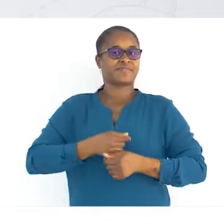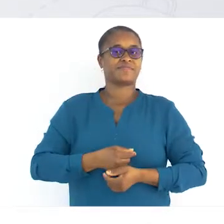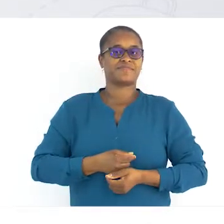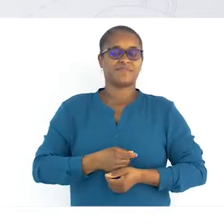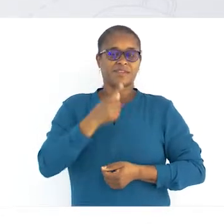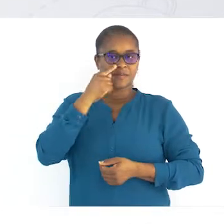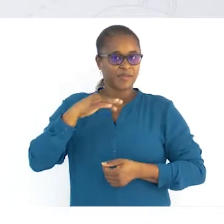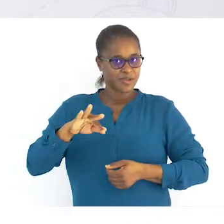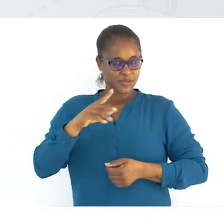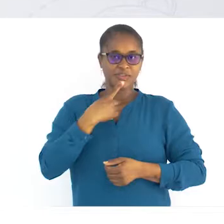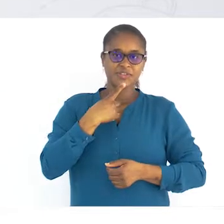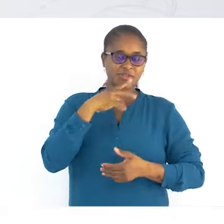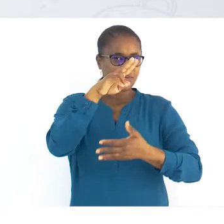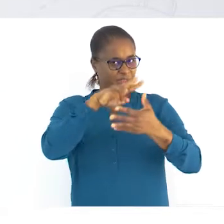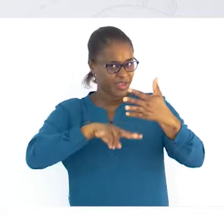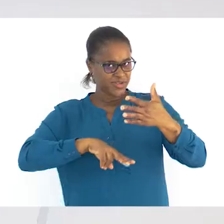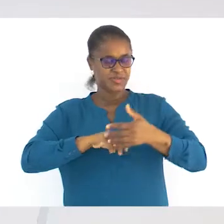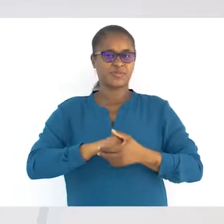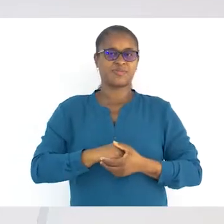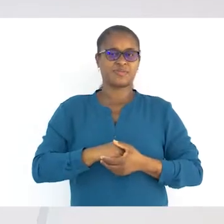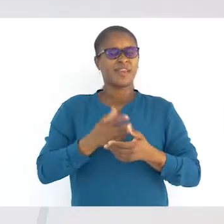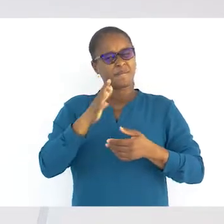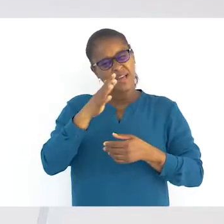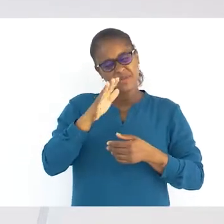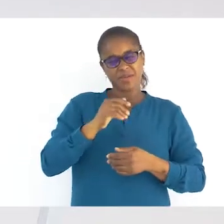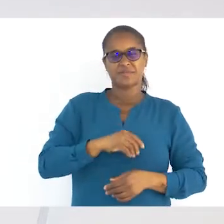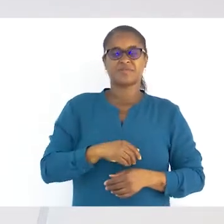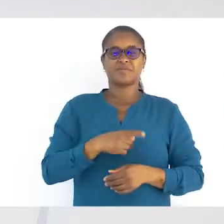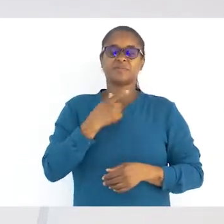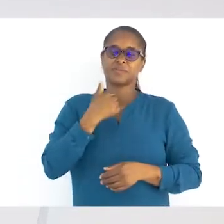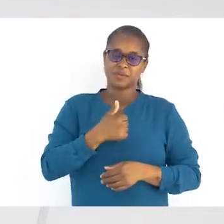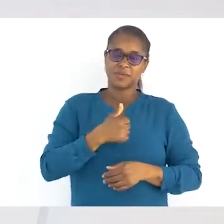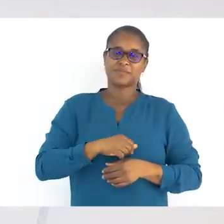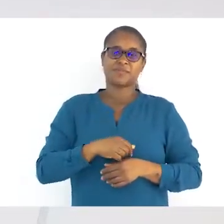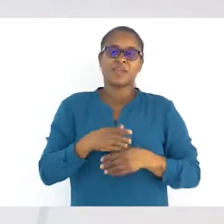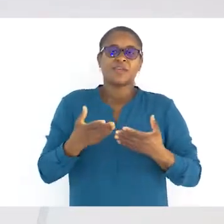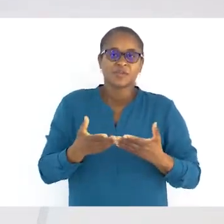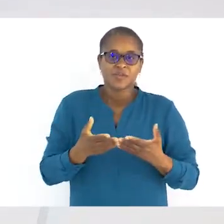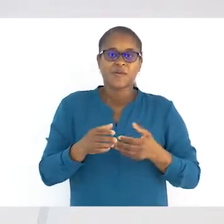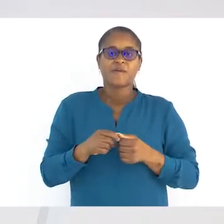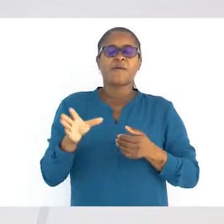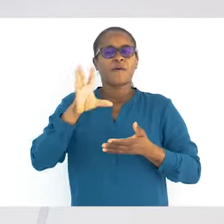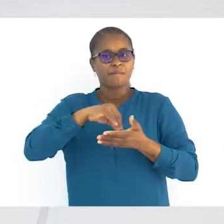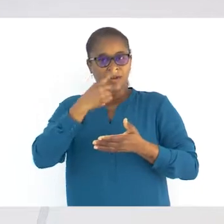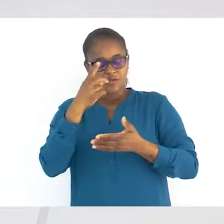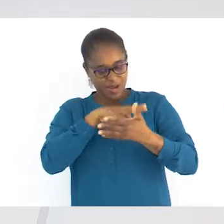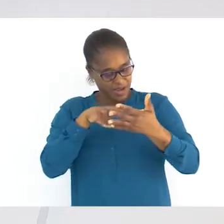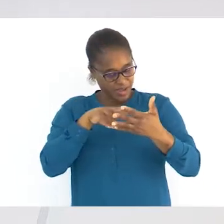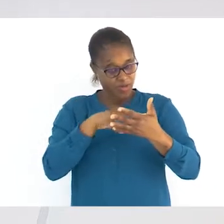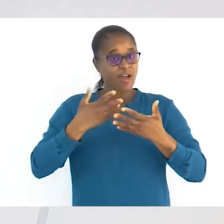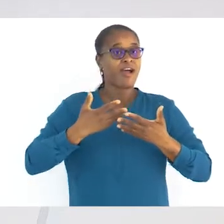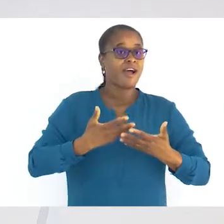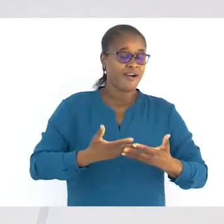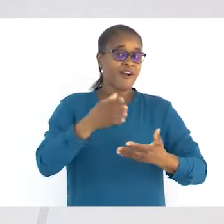Meninos, perceberam o texto? Mais ou menos? Muito bem. Então, mais uma leitura. Assim